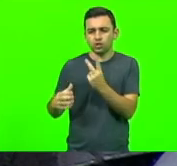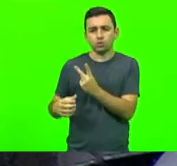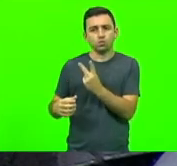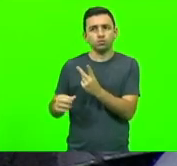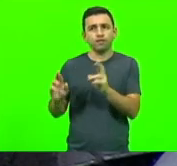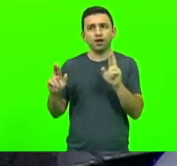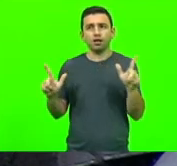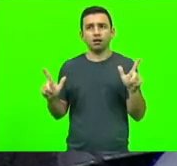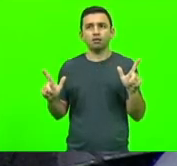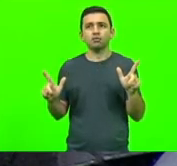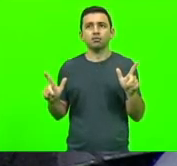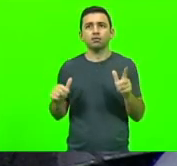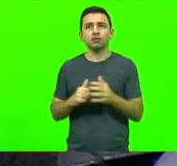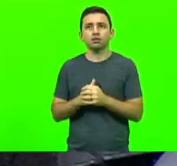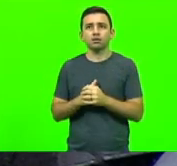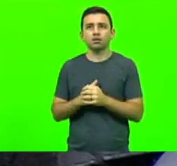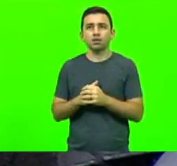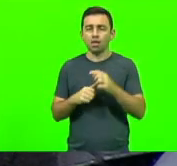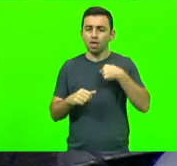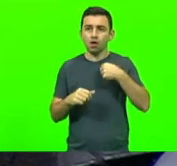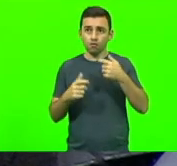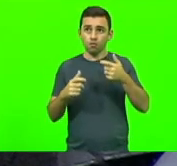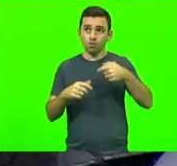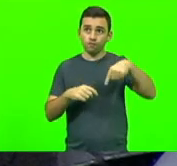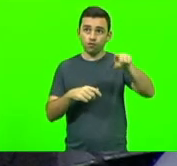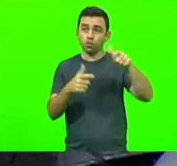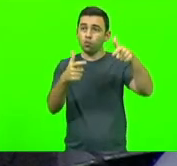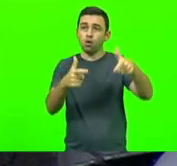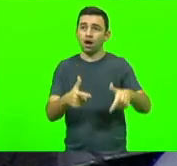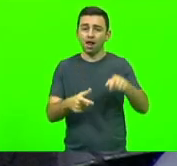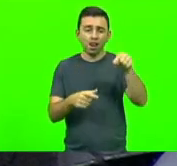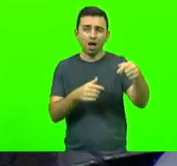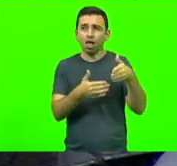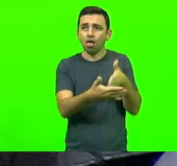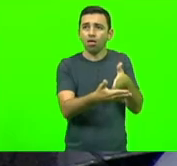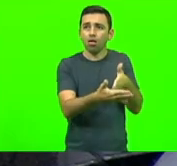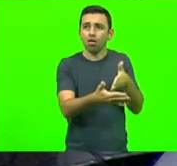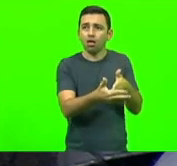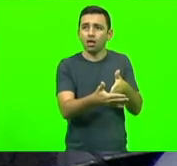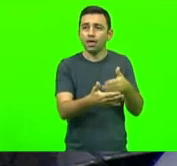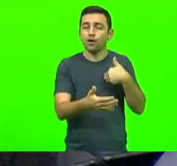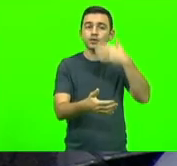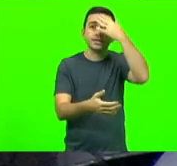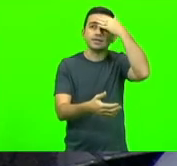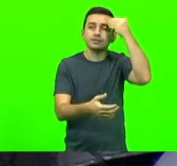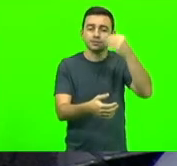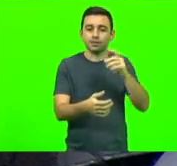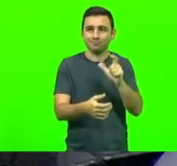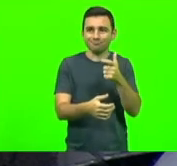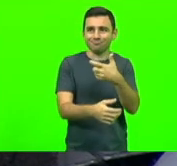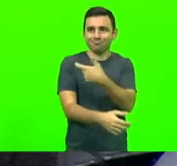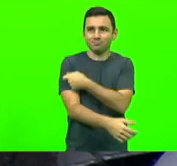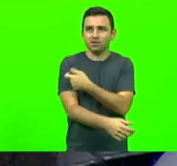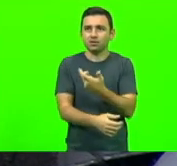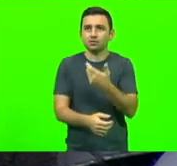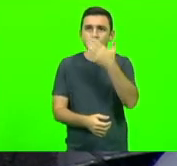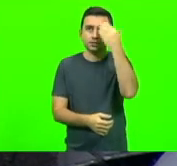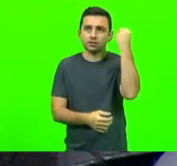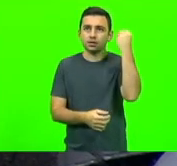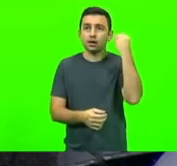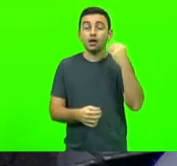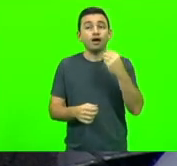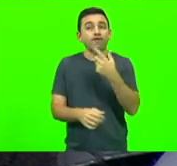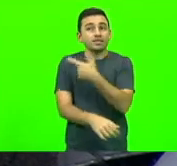representando a casa, onde quase não me deixaram entrar, cerceado, porque eu tinha me esquecido do meu cartão de vacinação. Então, não é a vacinação em debate, é a